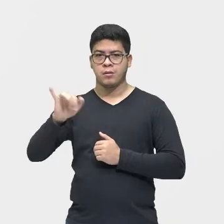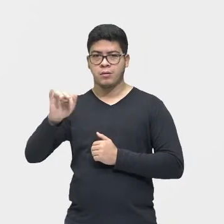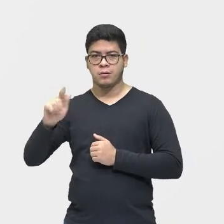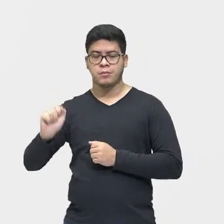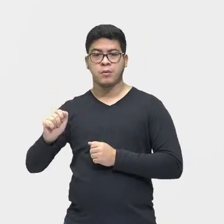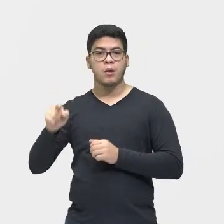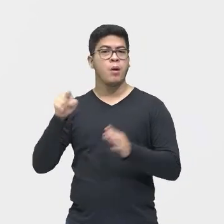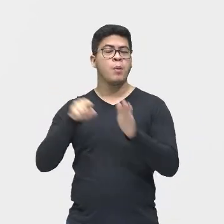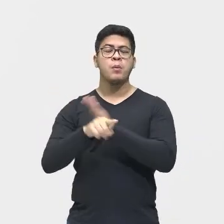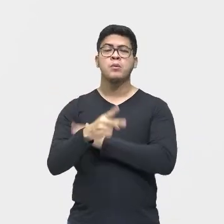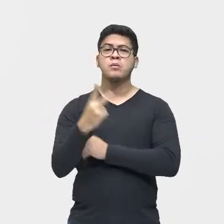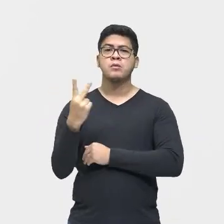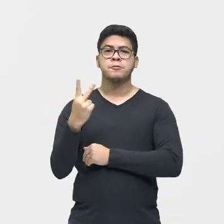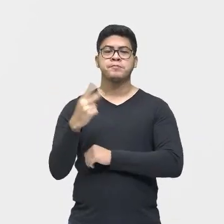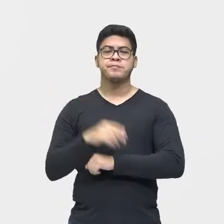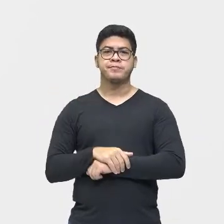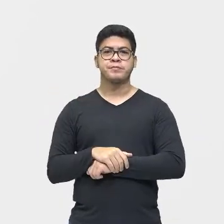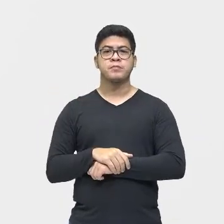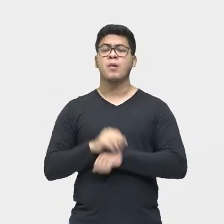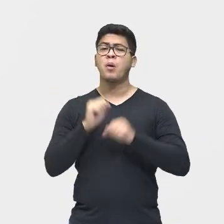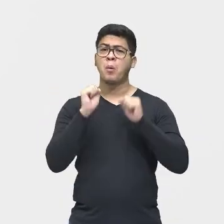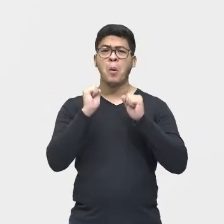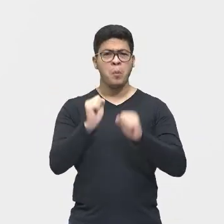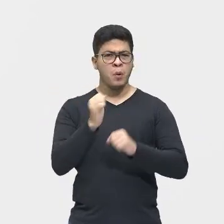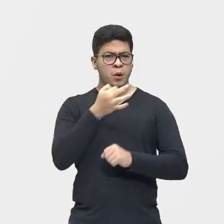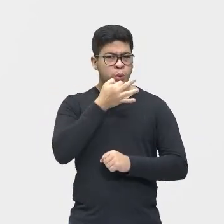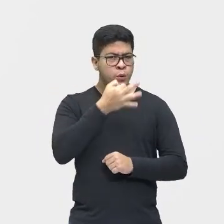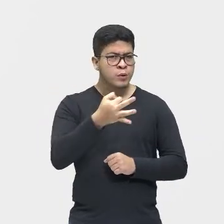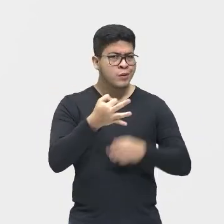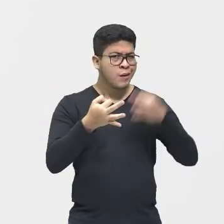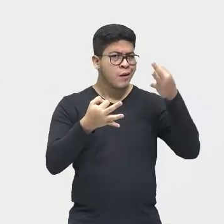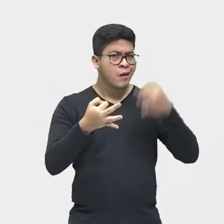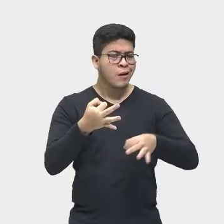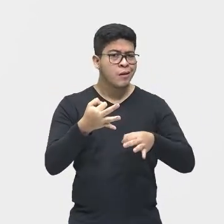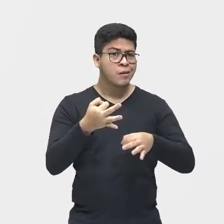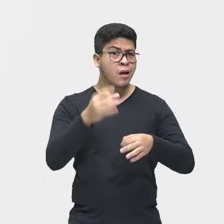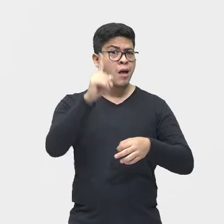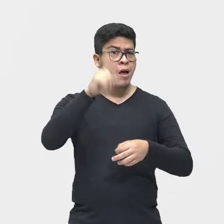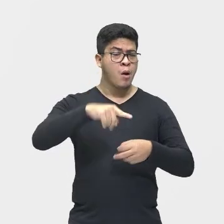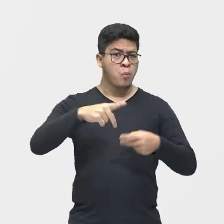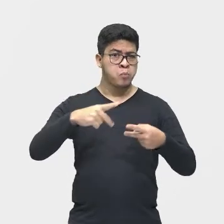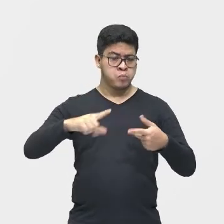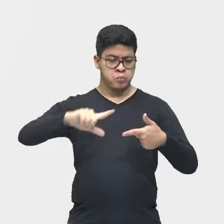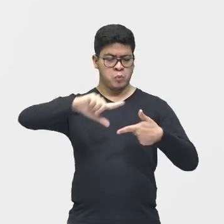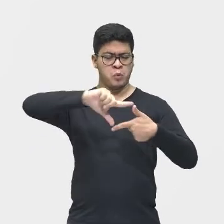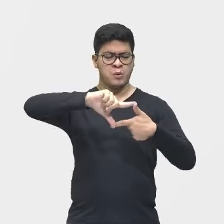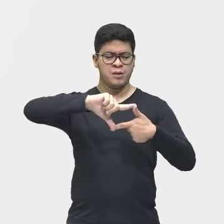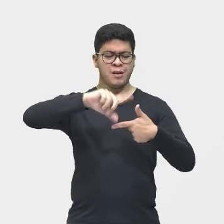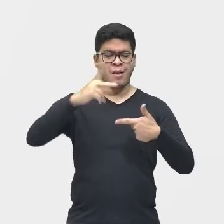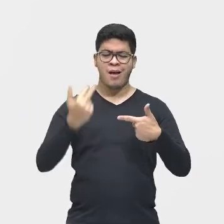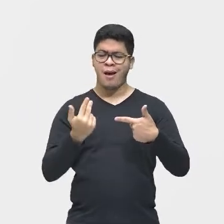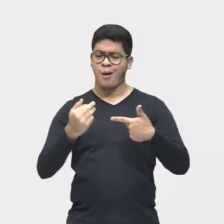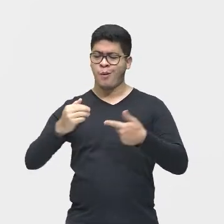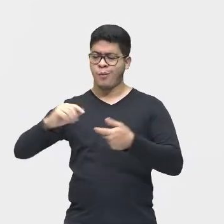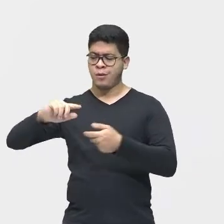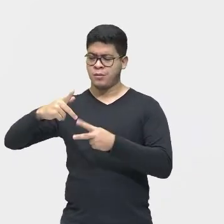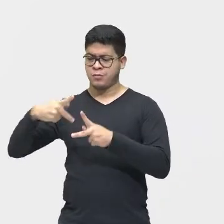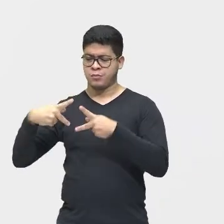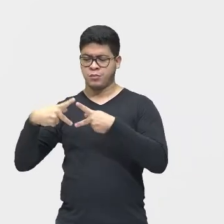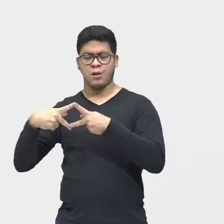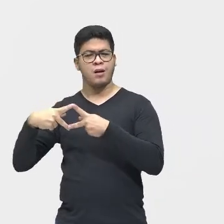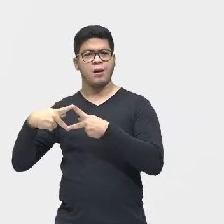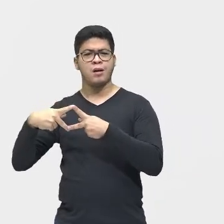2. Podemos afirmar que um losango é um quadrado? Letra B. E o inverso, um quadrado é um